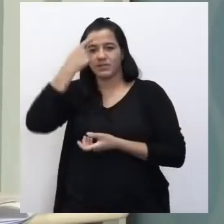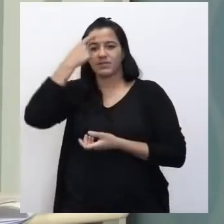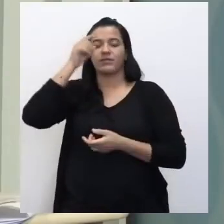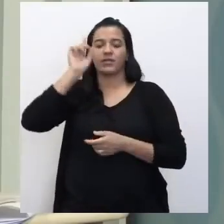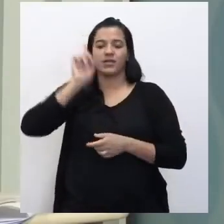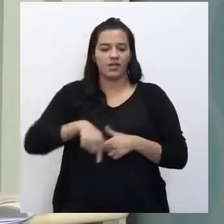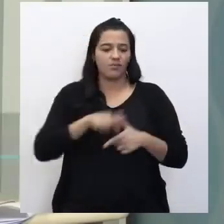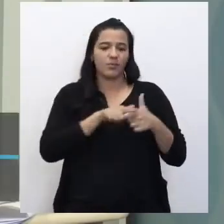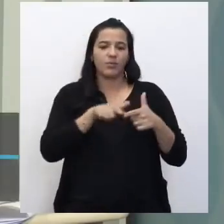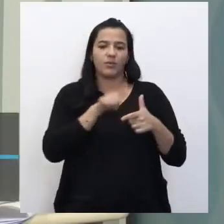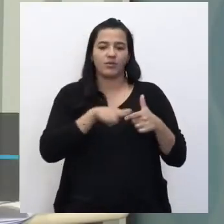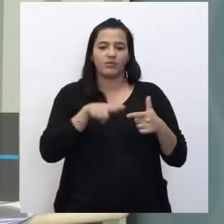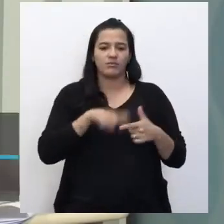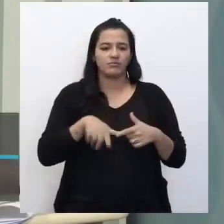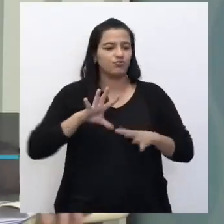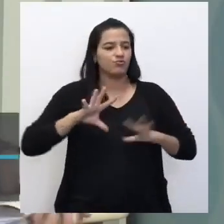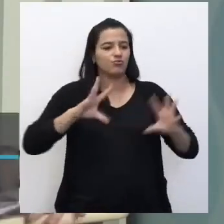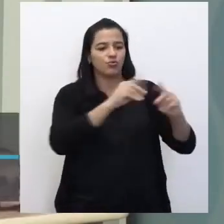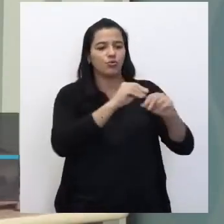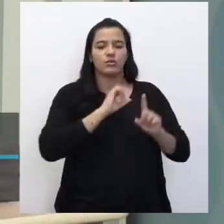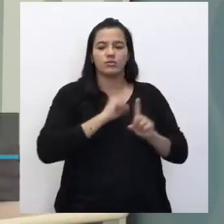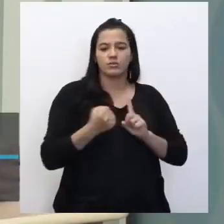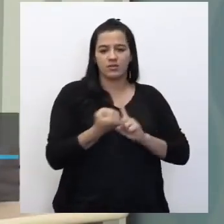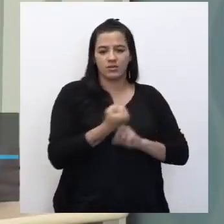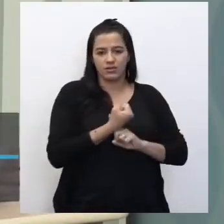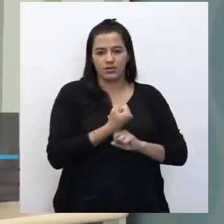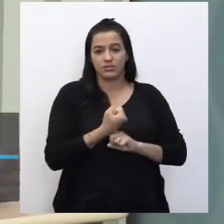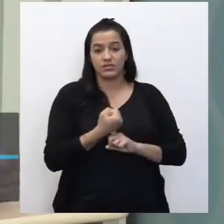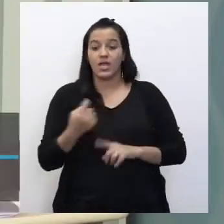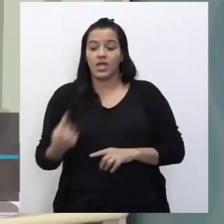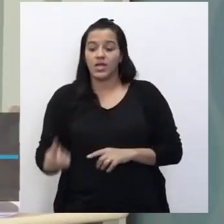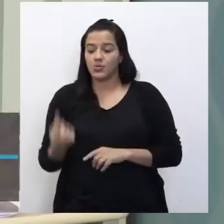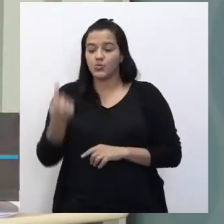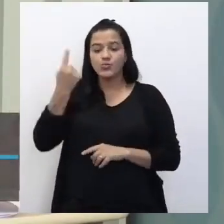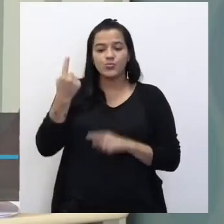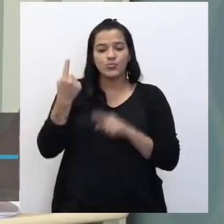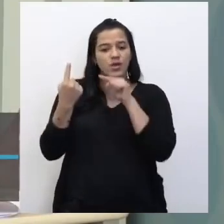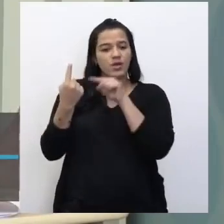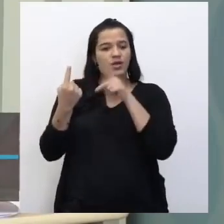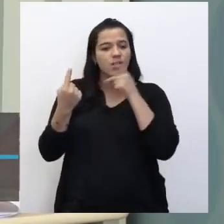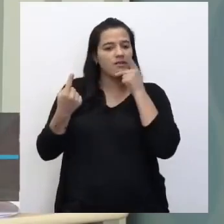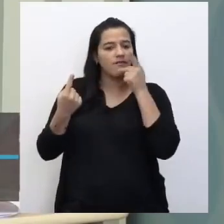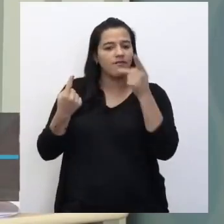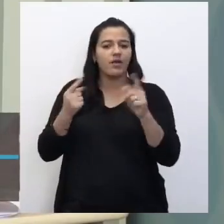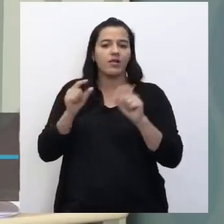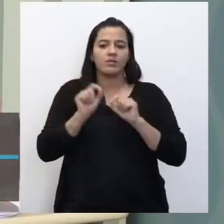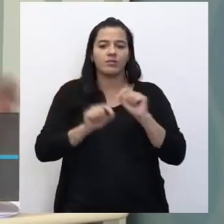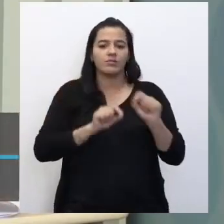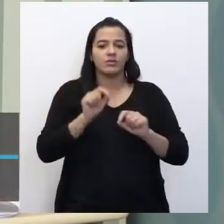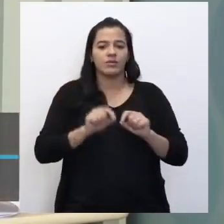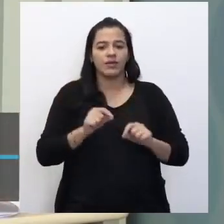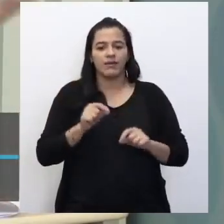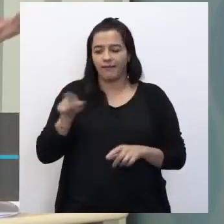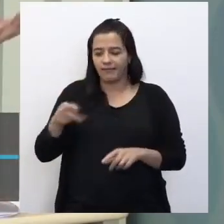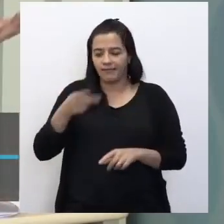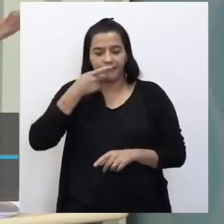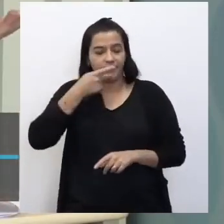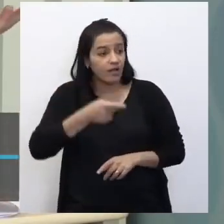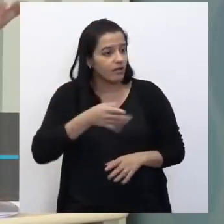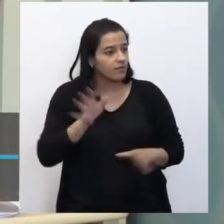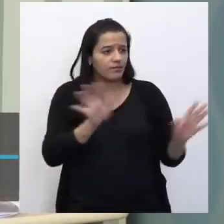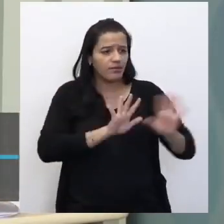sociedade. E aí aparece uma voz lúcida, como a do Manuel Bonfim, e diz assim: gente, vamos parar com